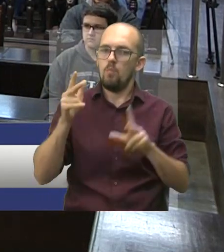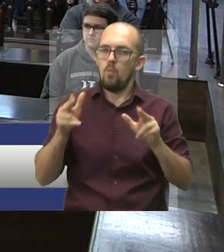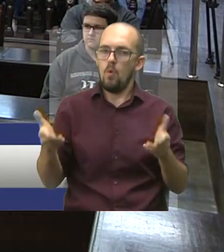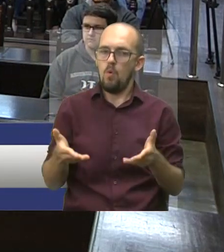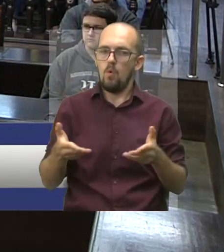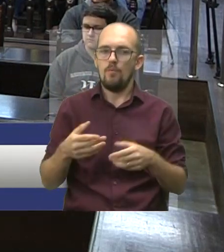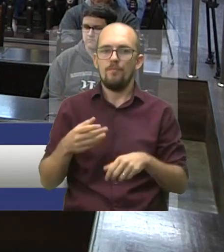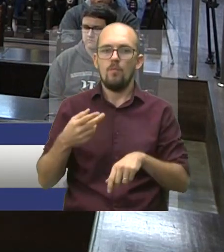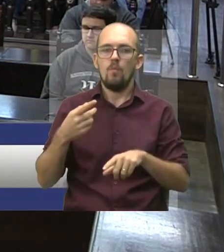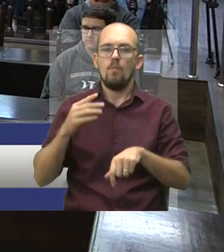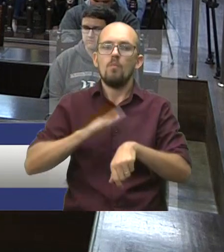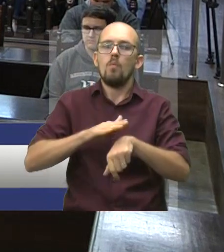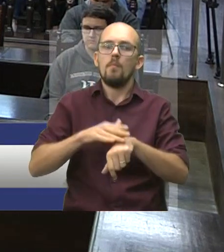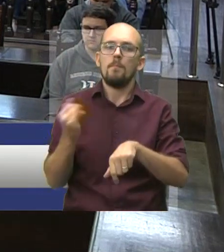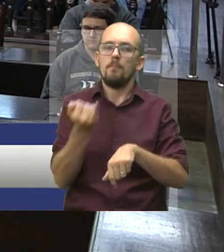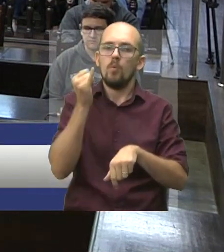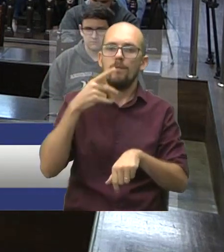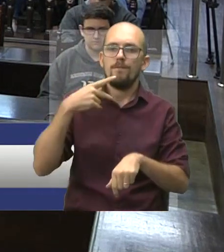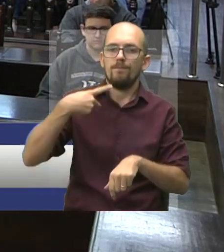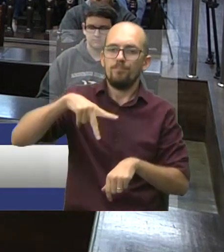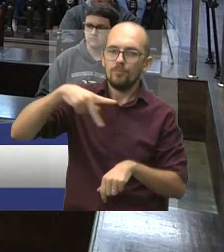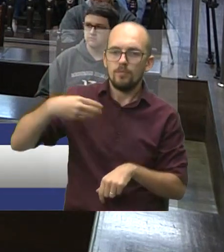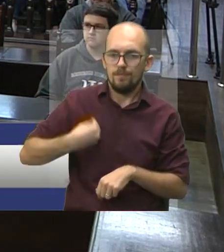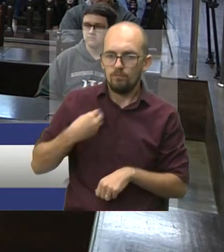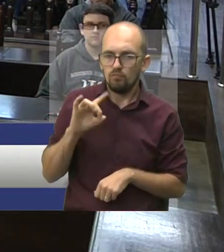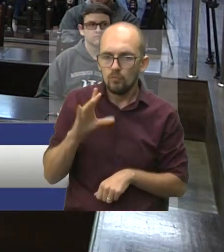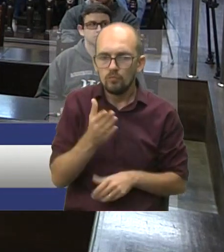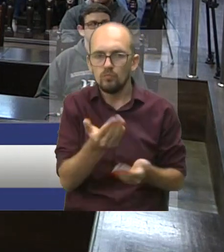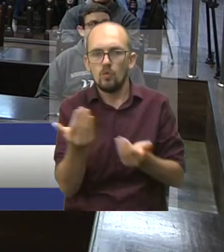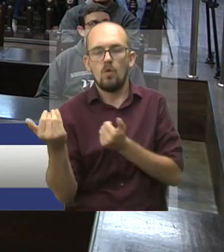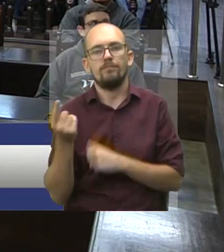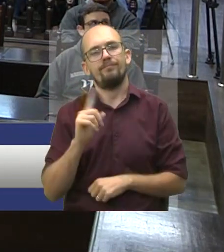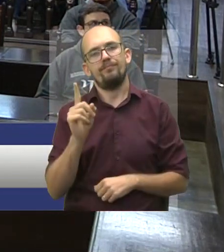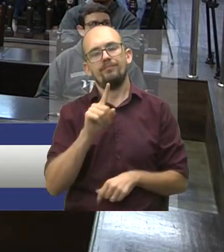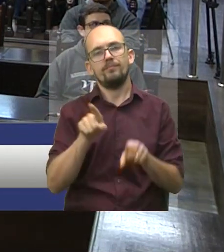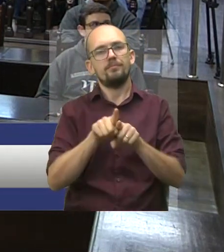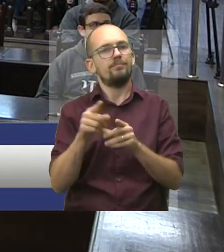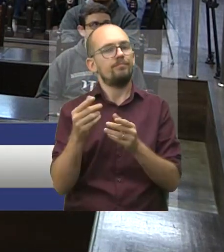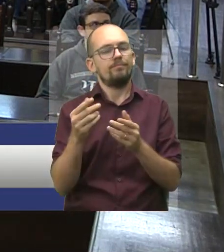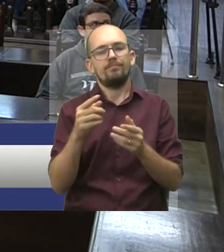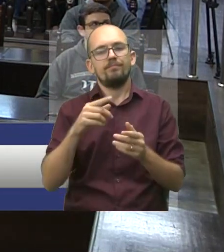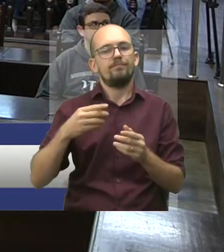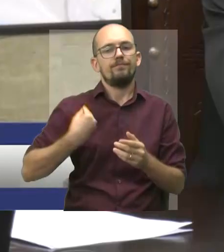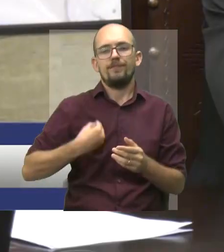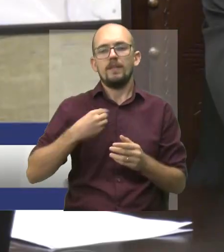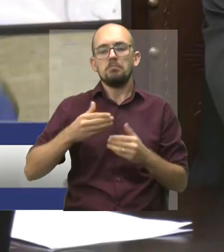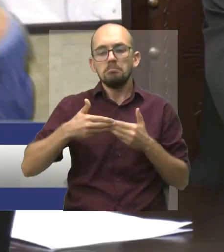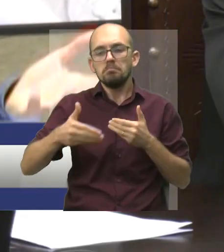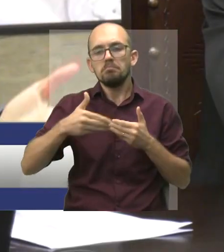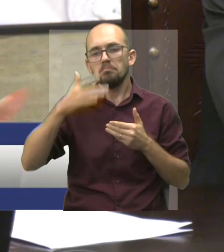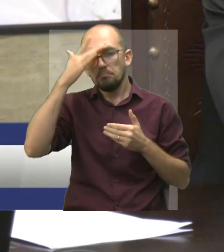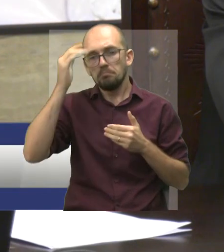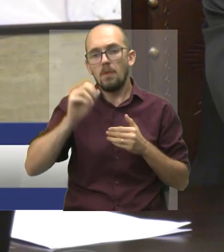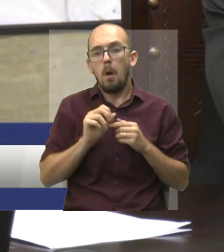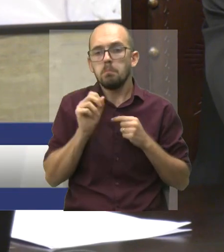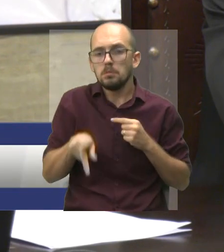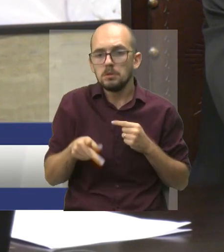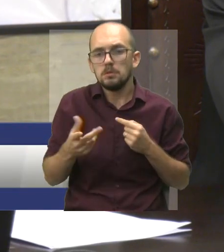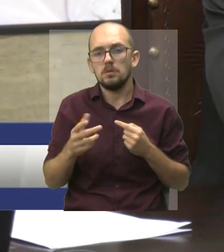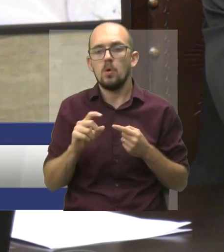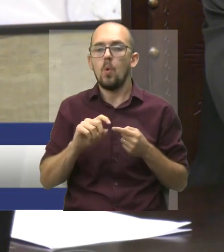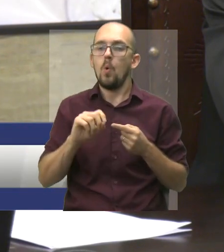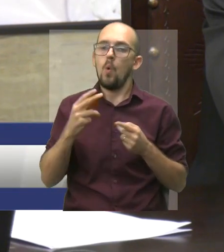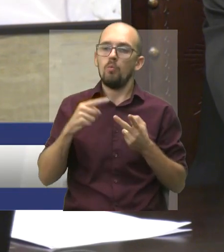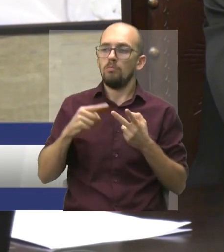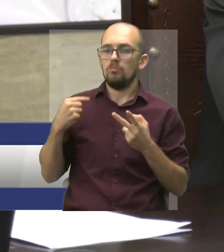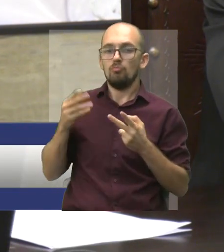na vida de vocês só jovens, mas na vida dos que estão para se aposentar, dos já aposentados, por incrível